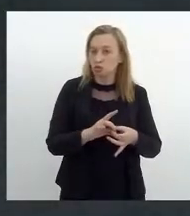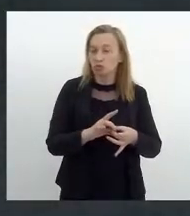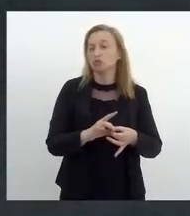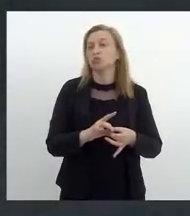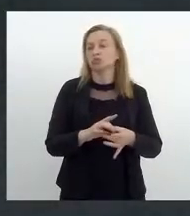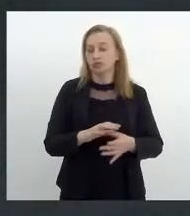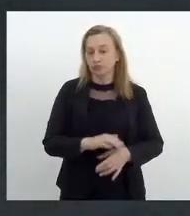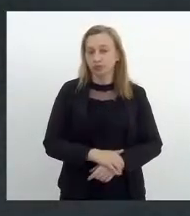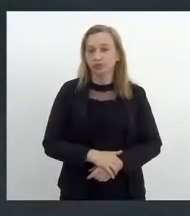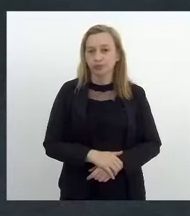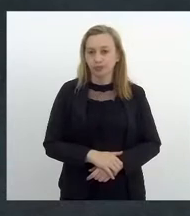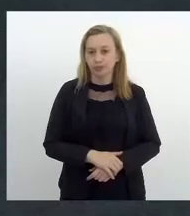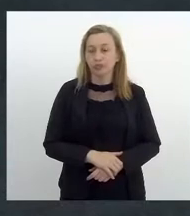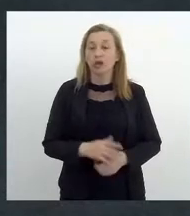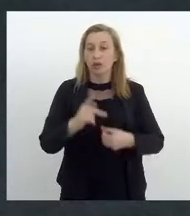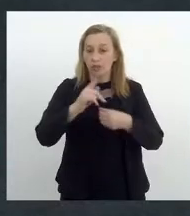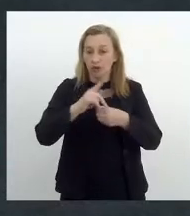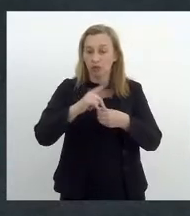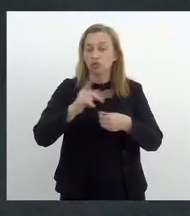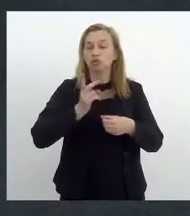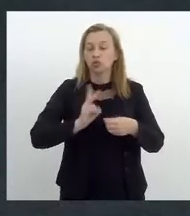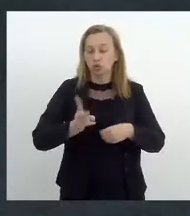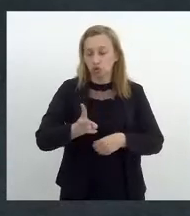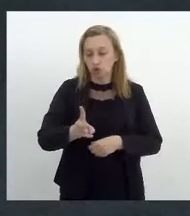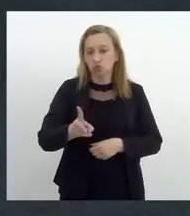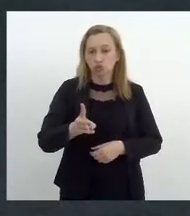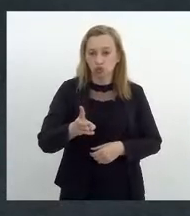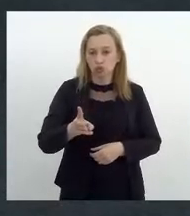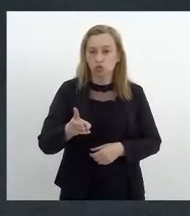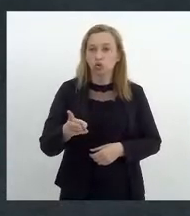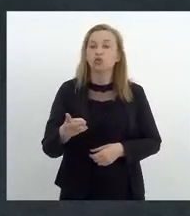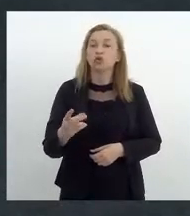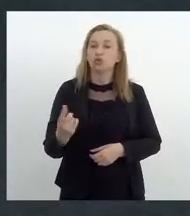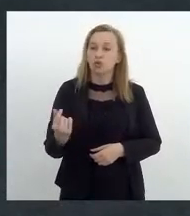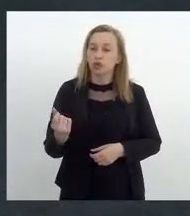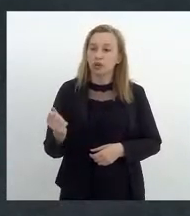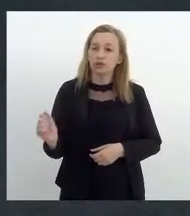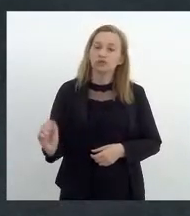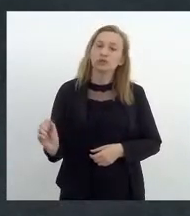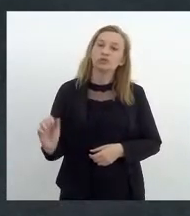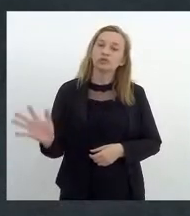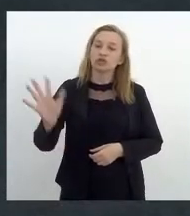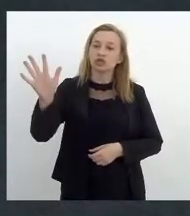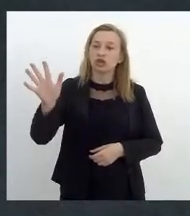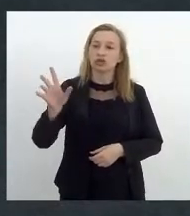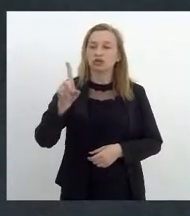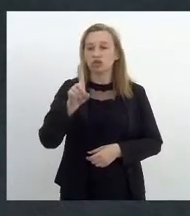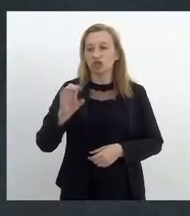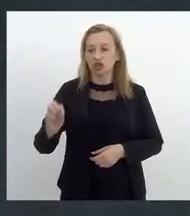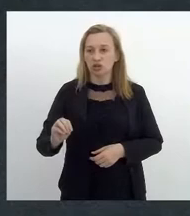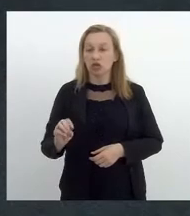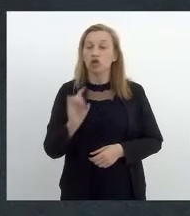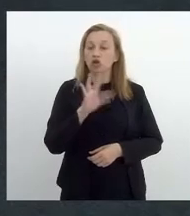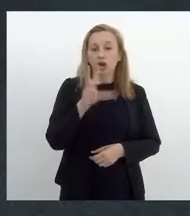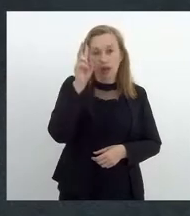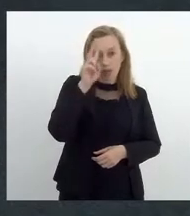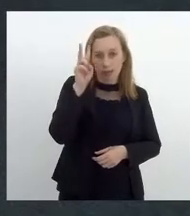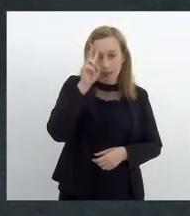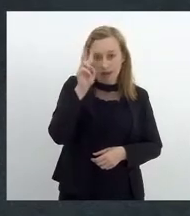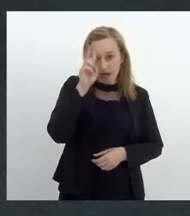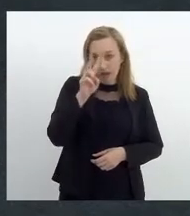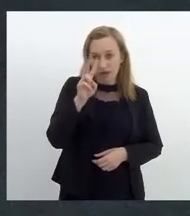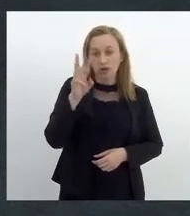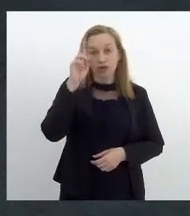locupletaram. E a Petrobras continuou a aumentar o preço do diesel. Só de lembrar, o senhor